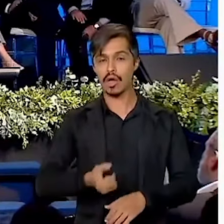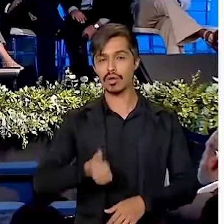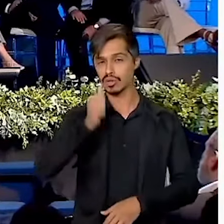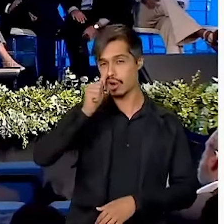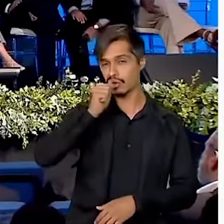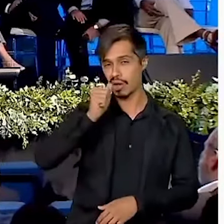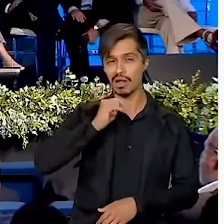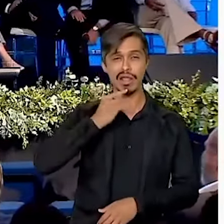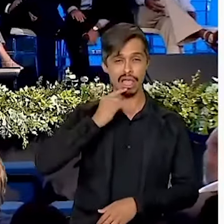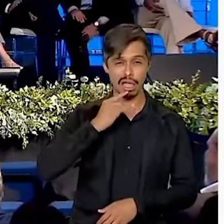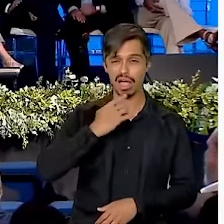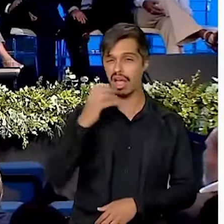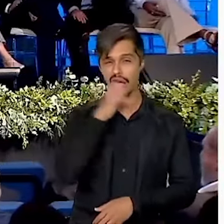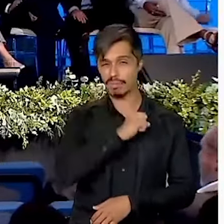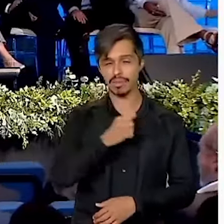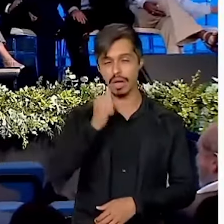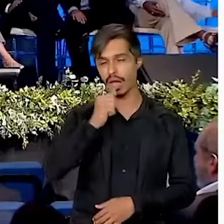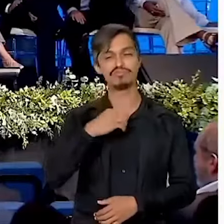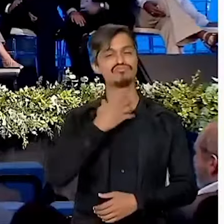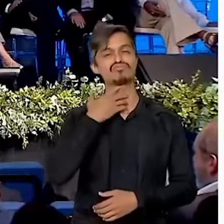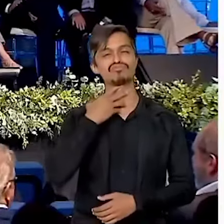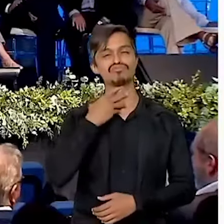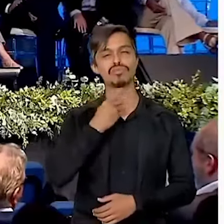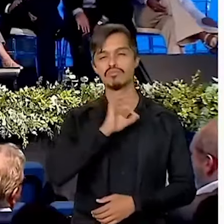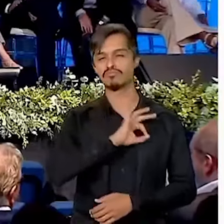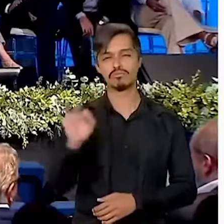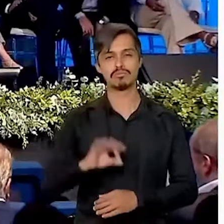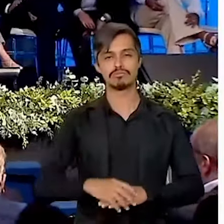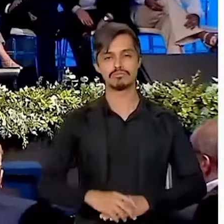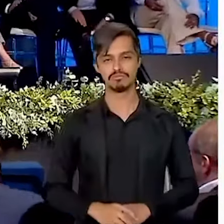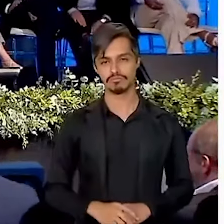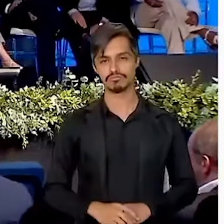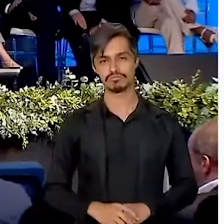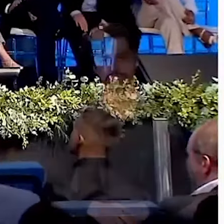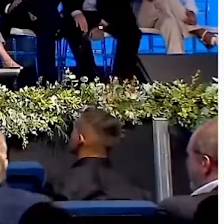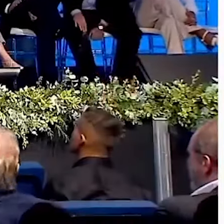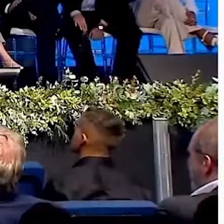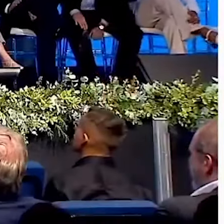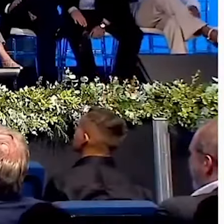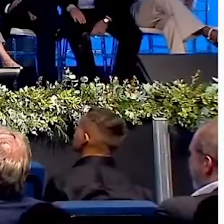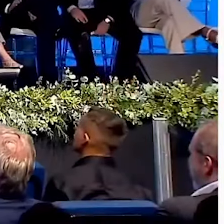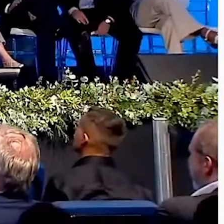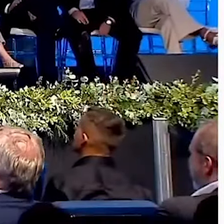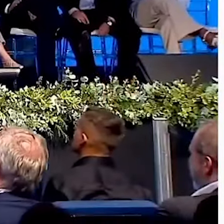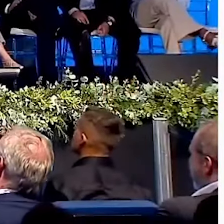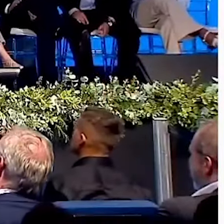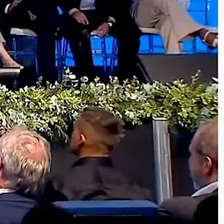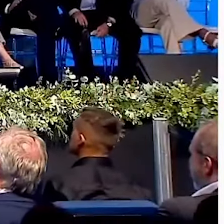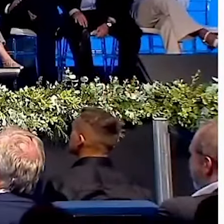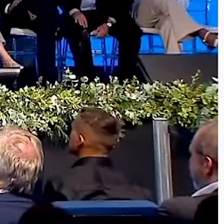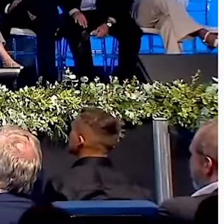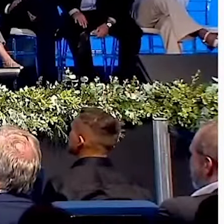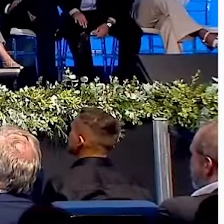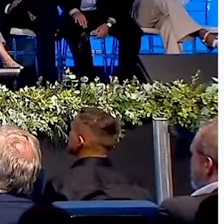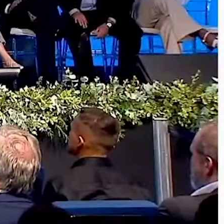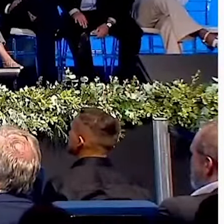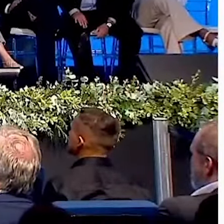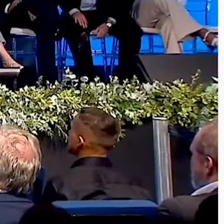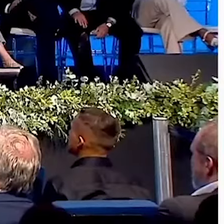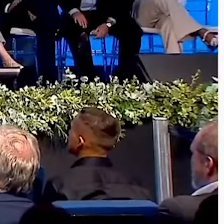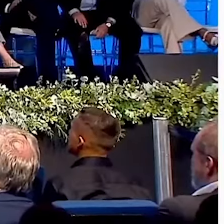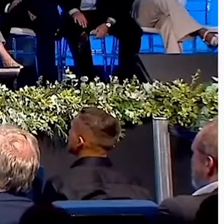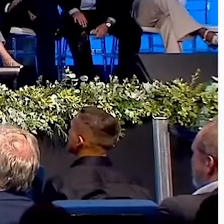conhaque Dré na porta da fábrica, a garganta ficava maravilhosamente boa. Mas agora você também, é só na